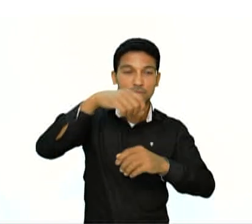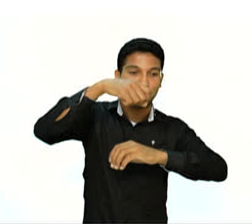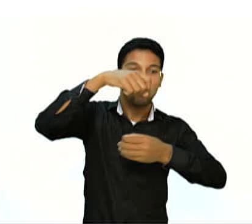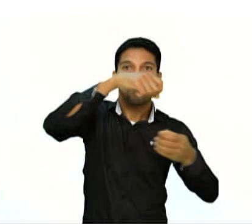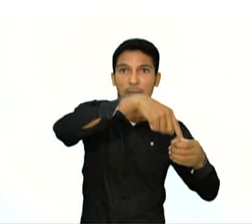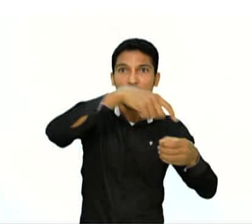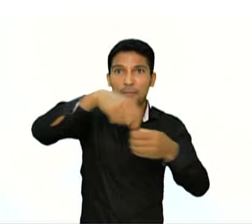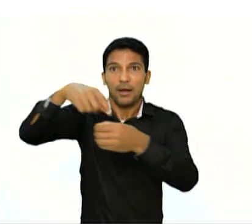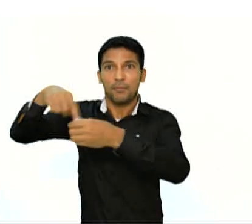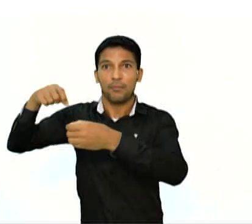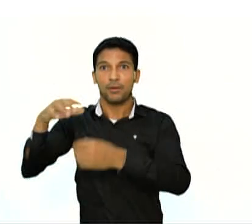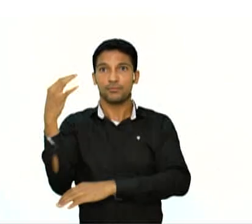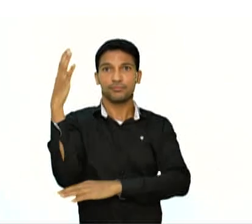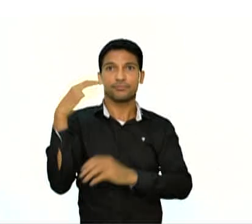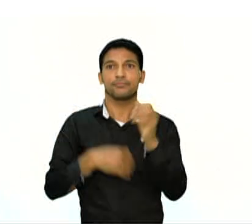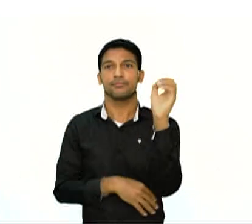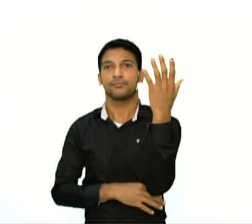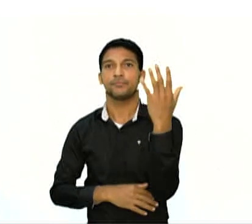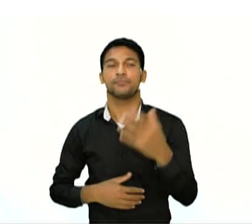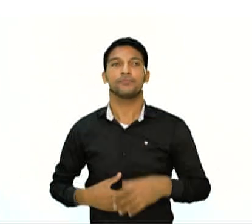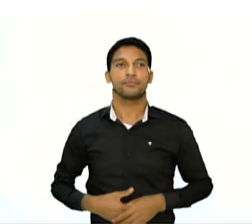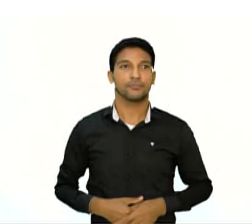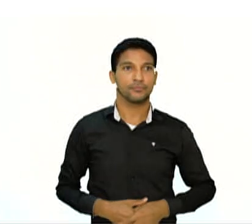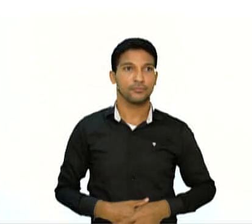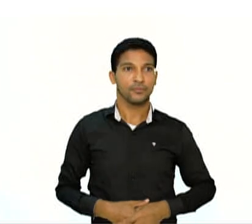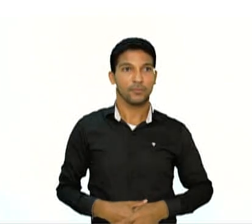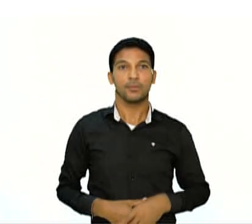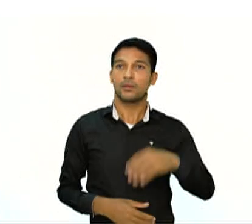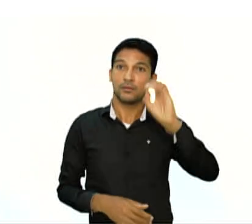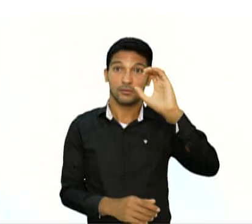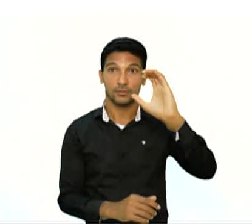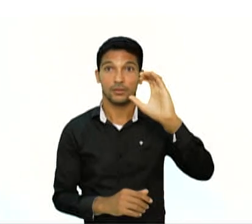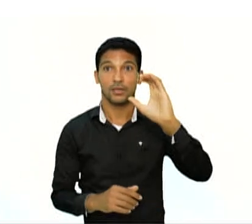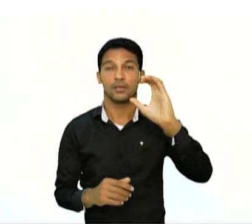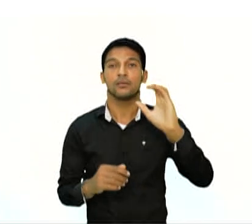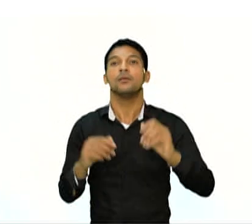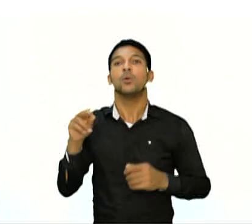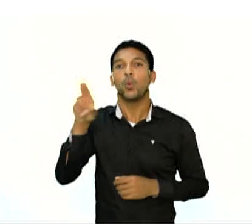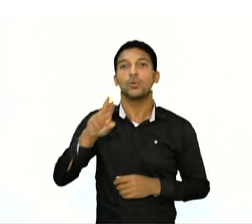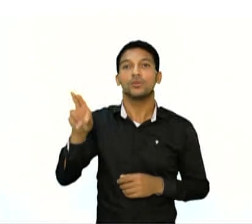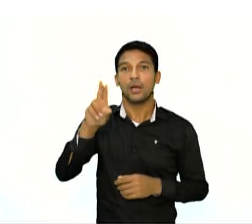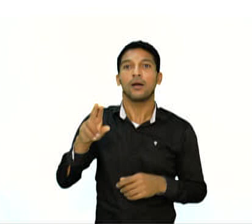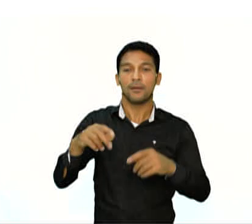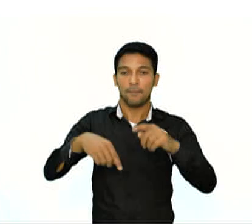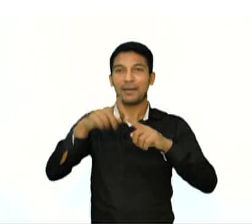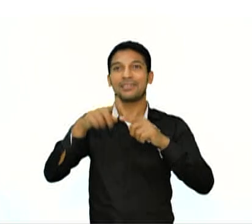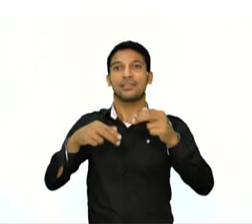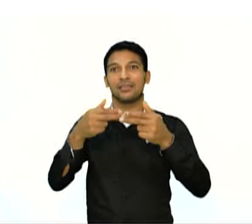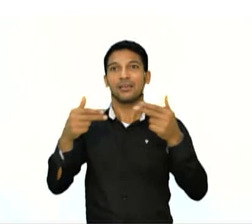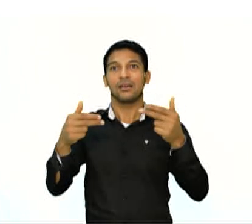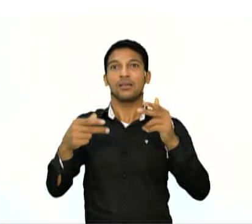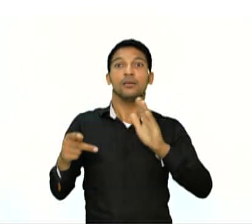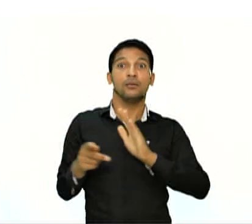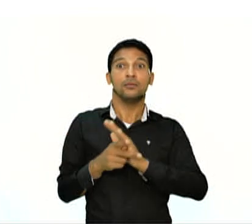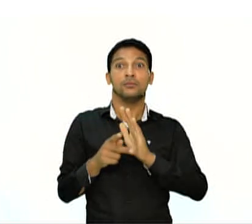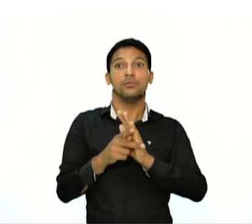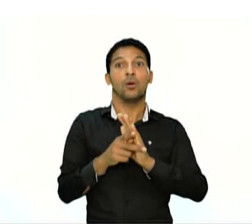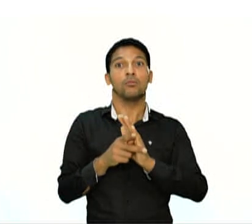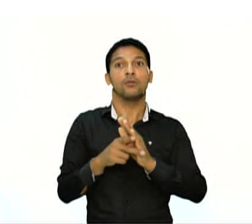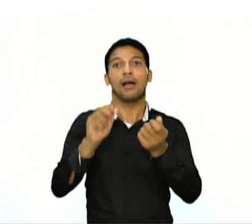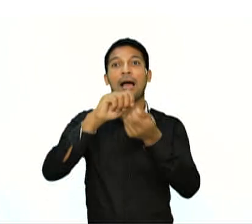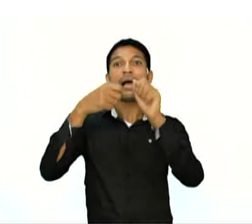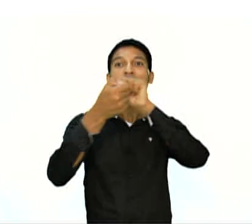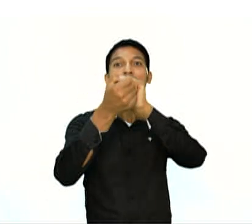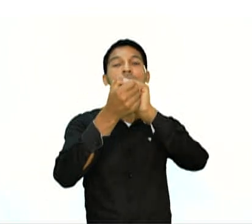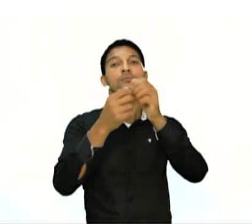C, pelo uso de materiais de alta capacidade de reflexão no topo dos edifícios. Letra D, processos